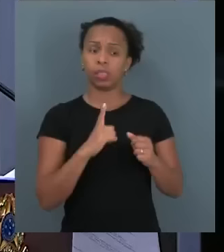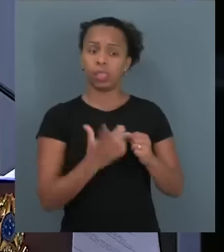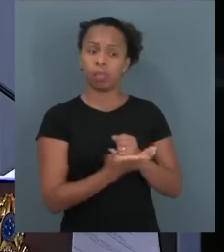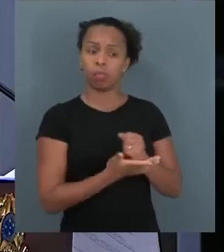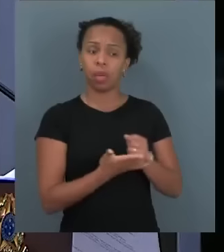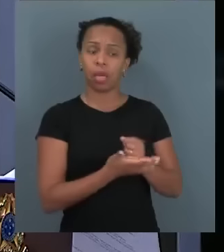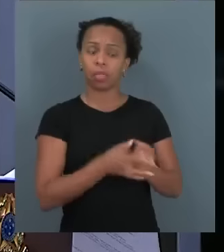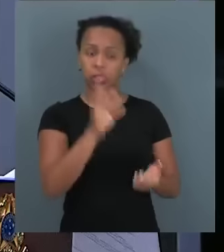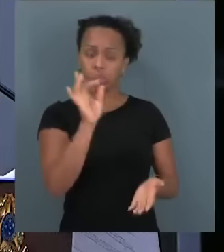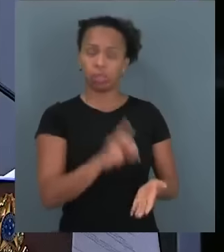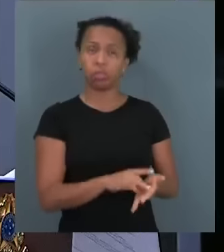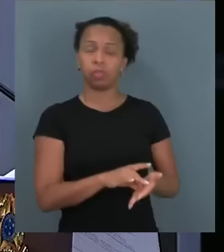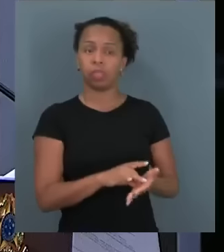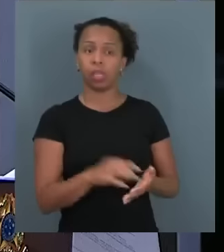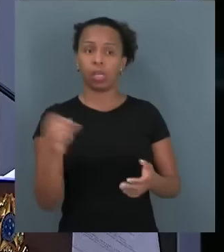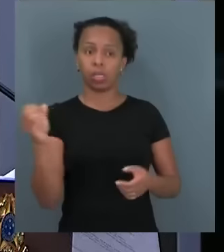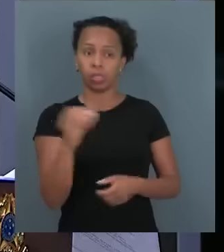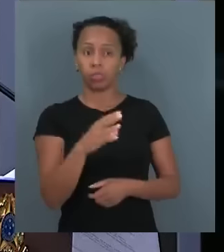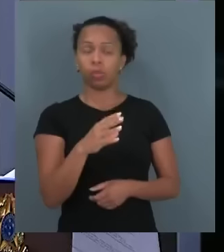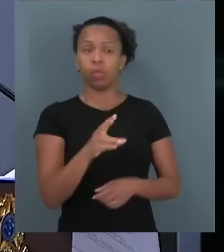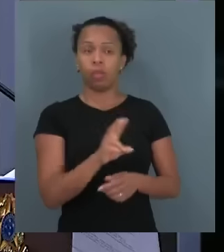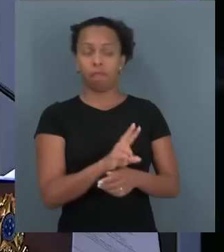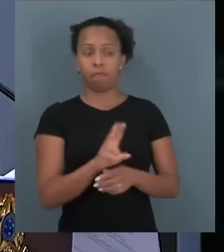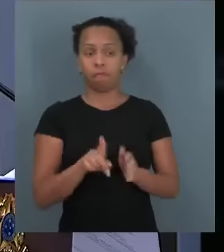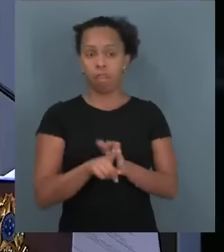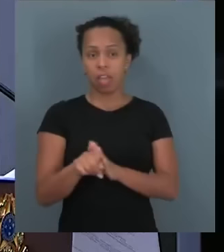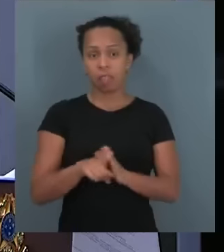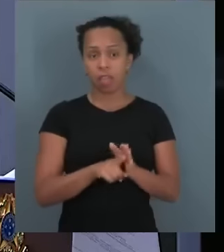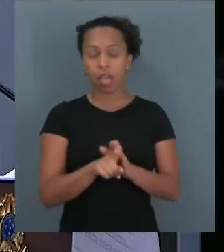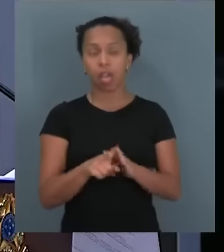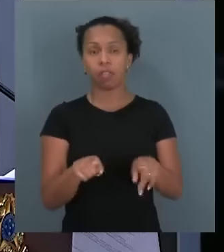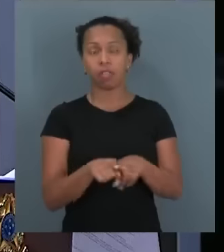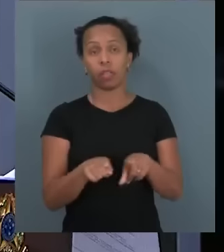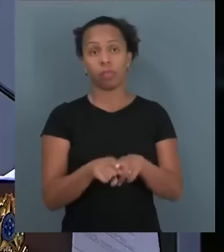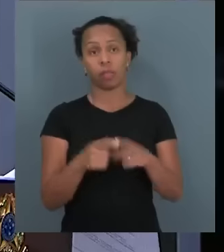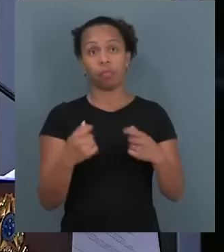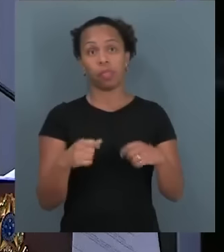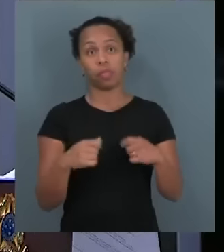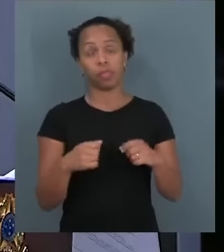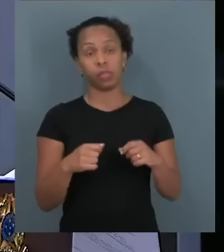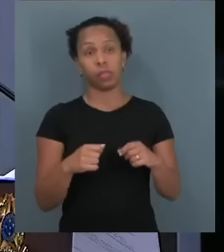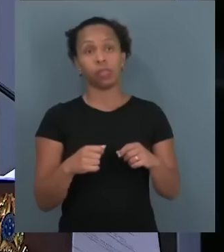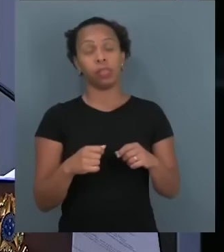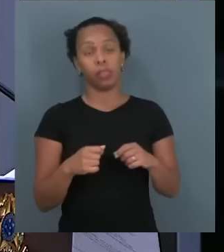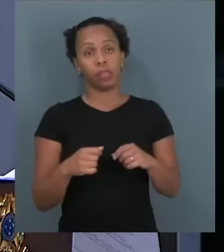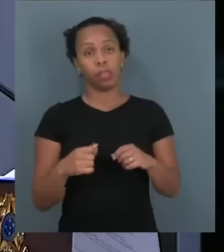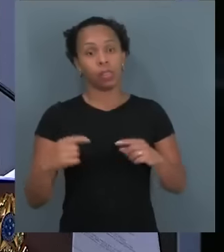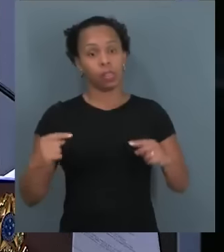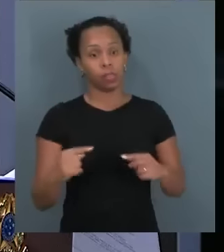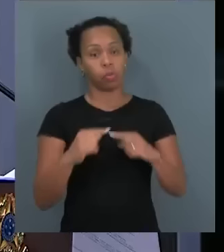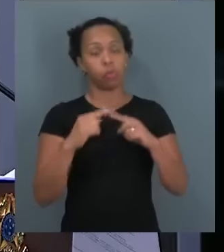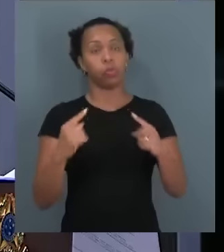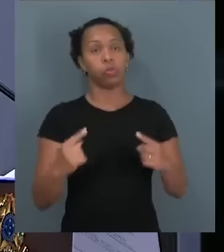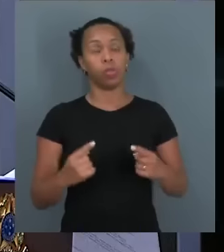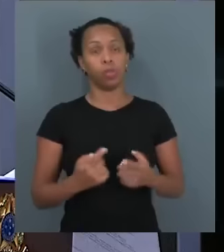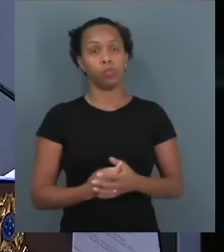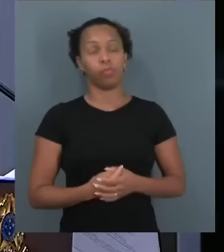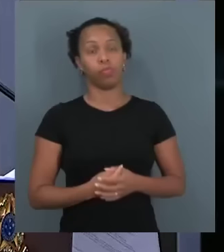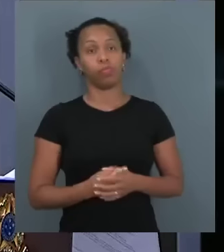fatos concretos, atuais, verificáveis e, sobretudo, deve ser proporcional. Mas